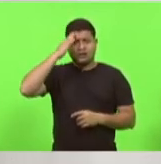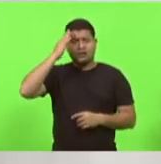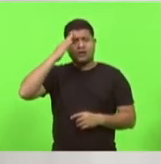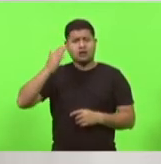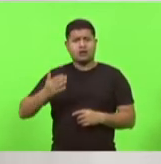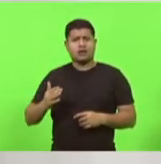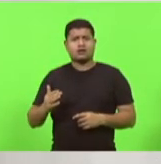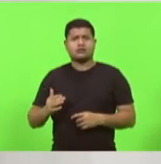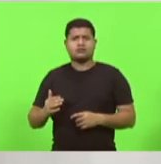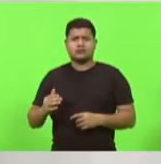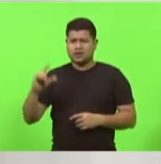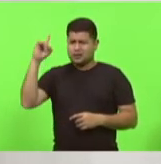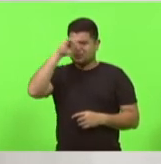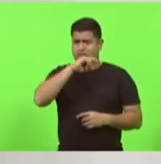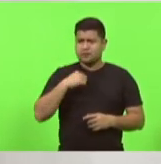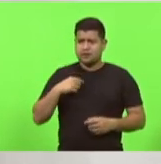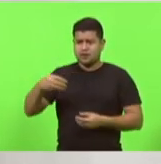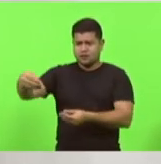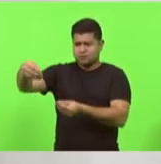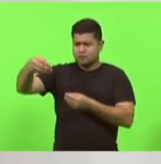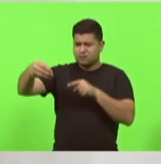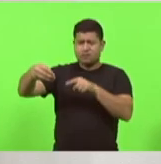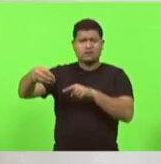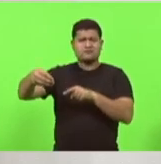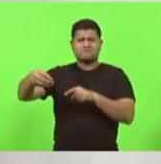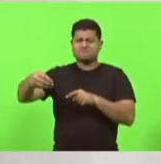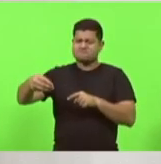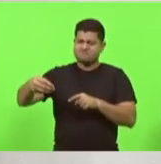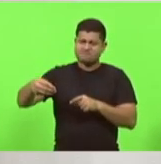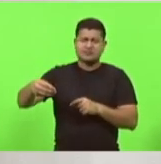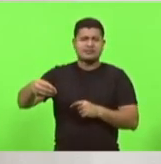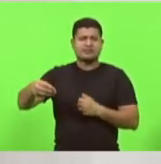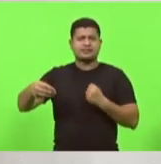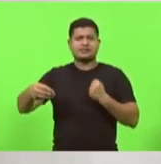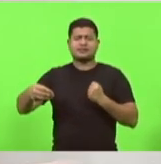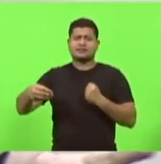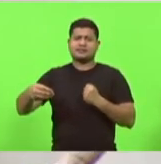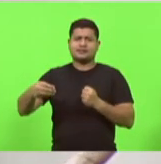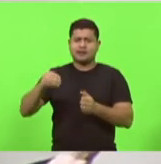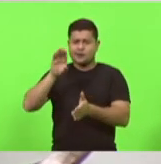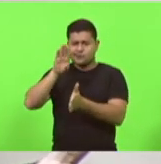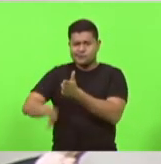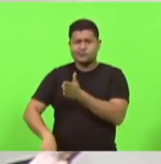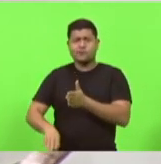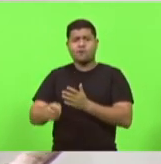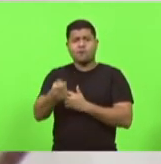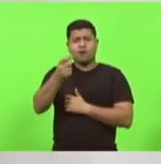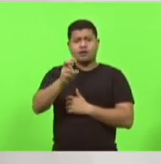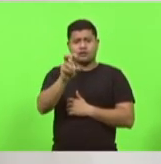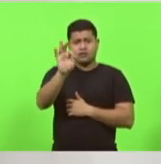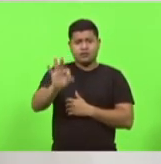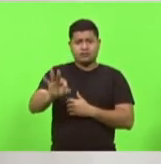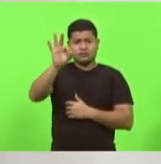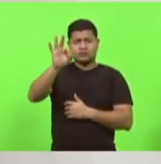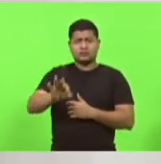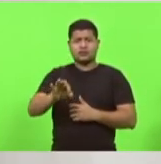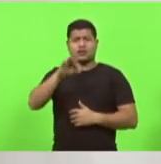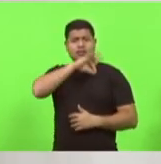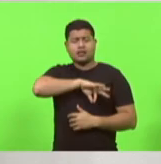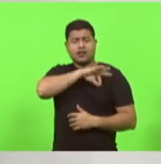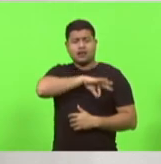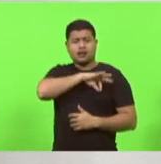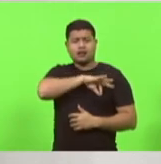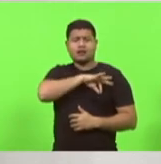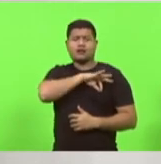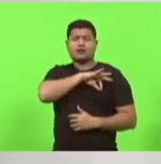dói olhar o contra-cheque lá, aquele desconto de quase 50% do salário que todo